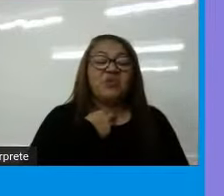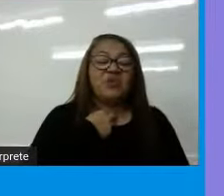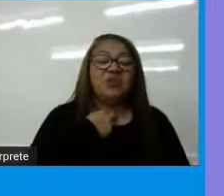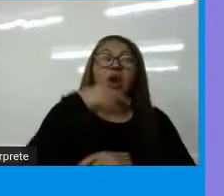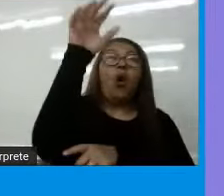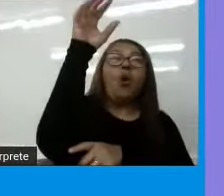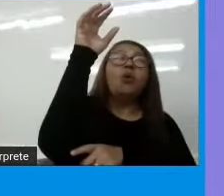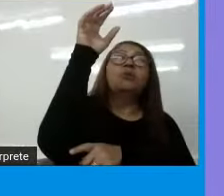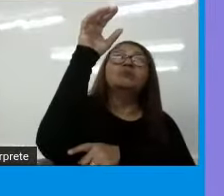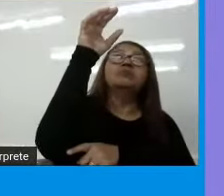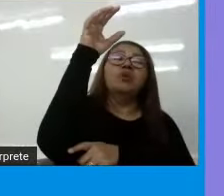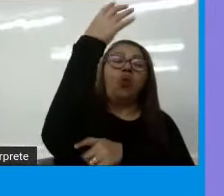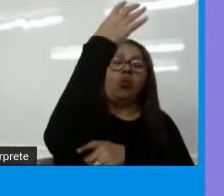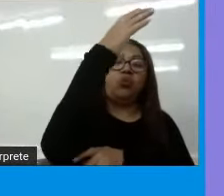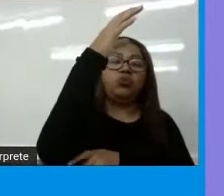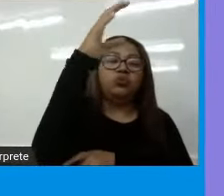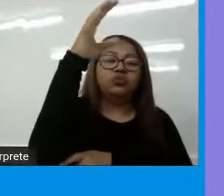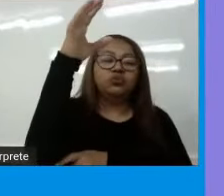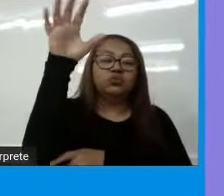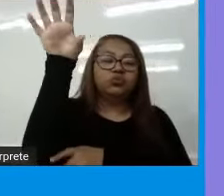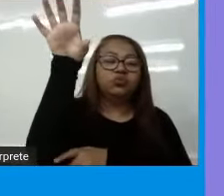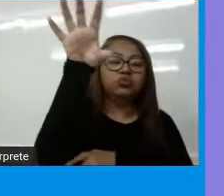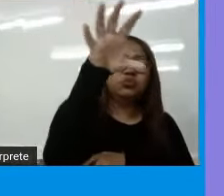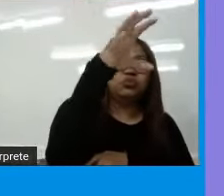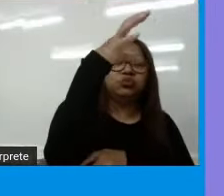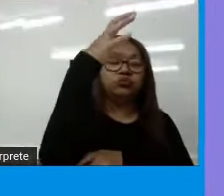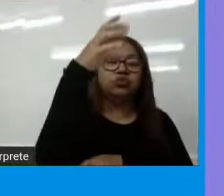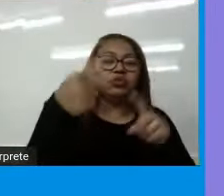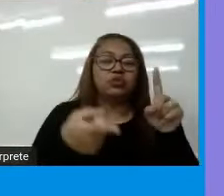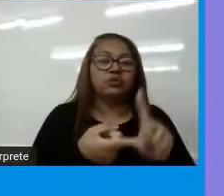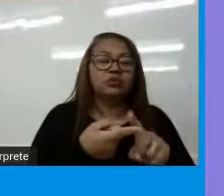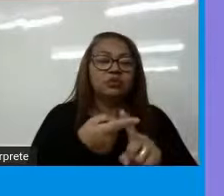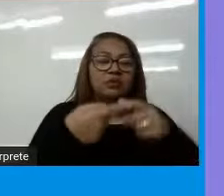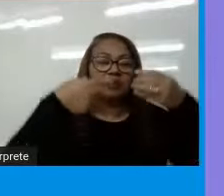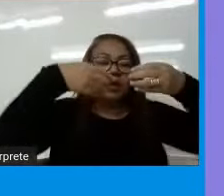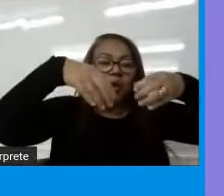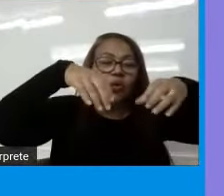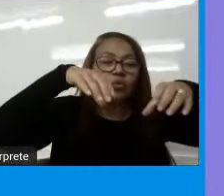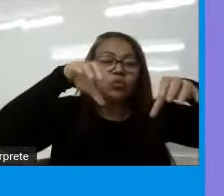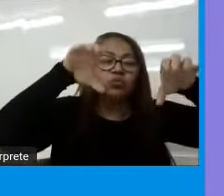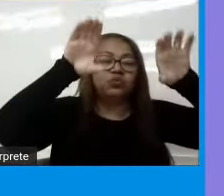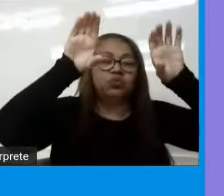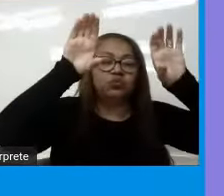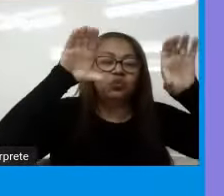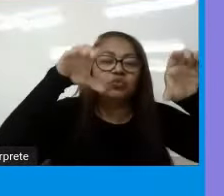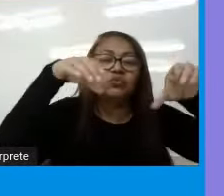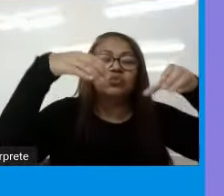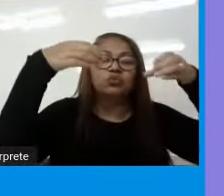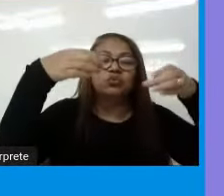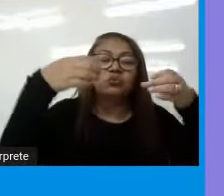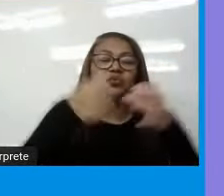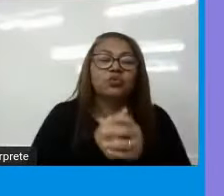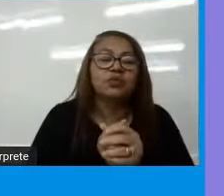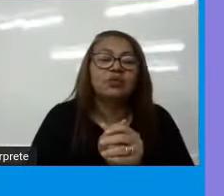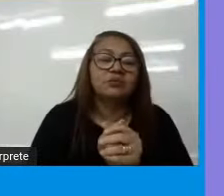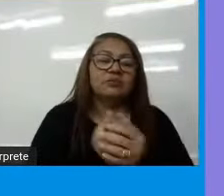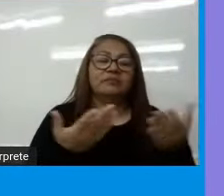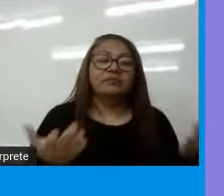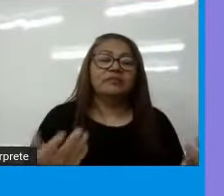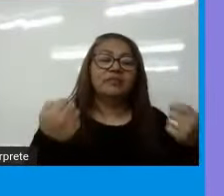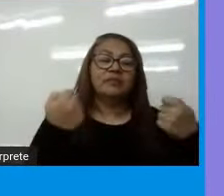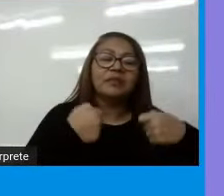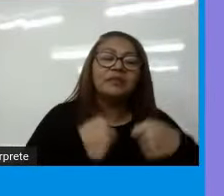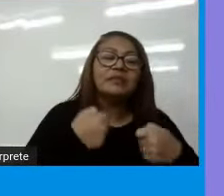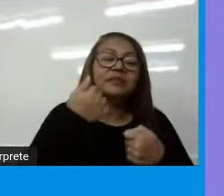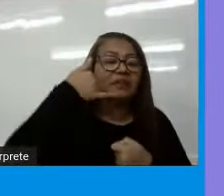seja o microfone do celular. Lugares muito vazios que geram eco também devem ser evitados. Se puder, faça